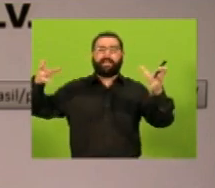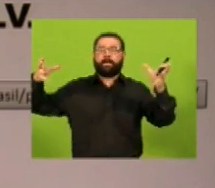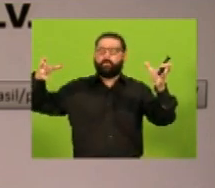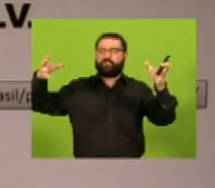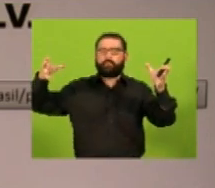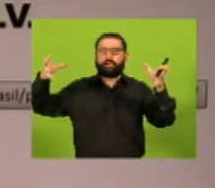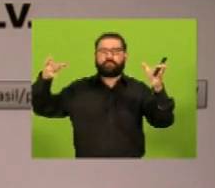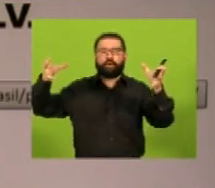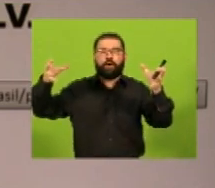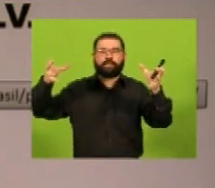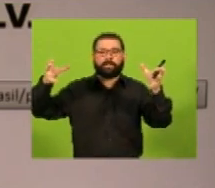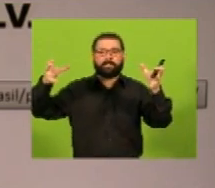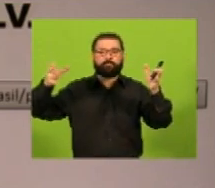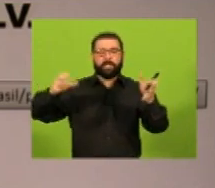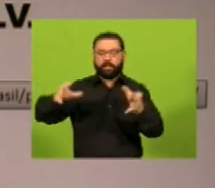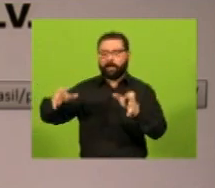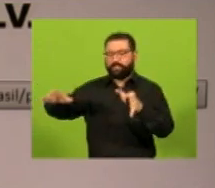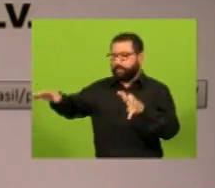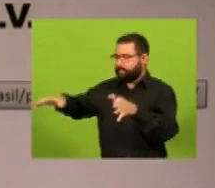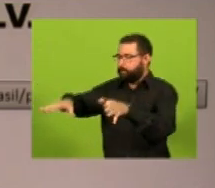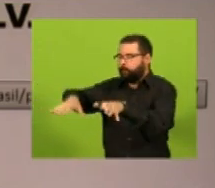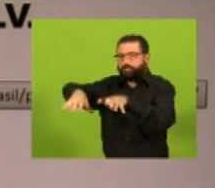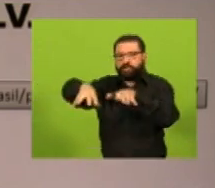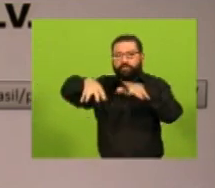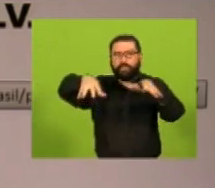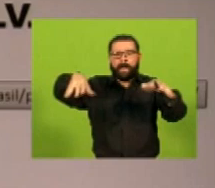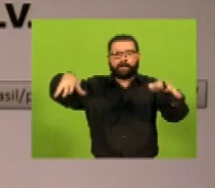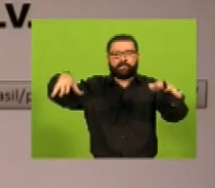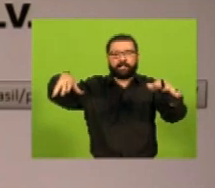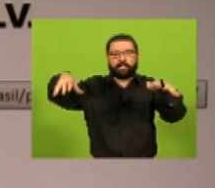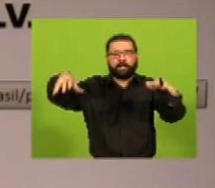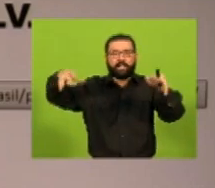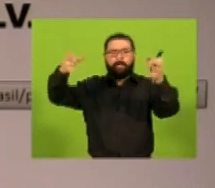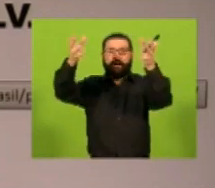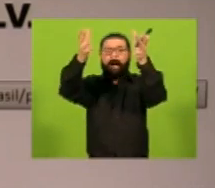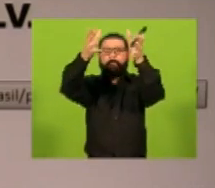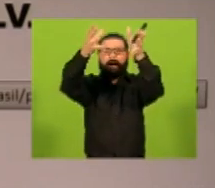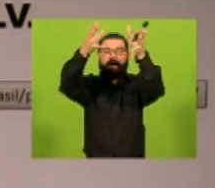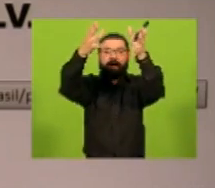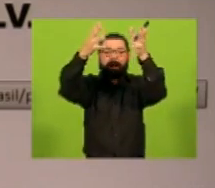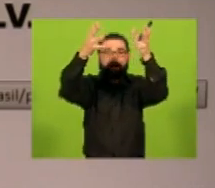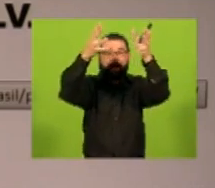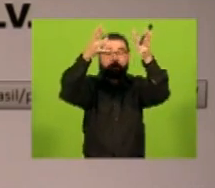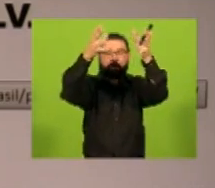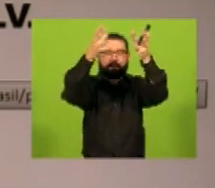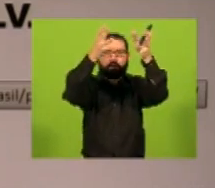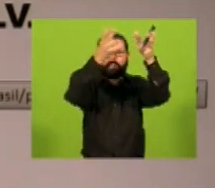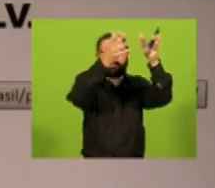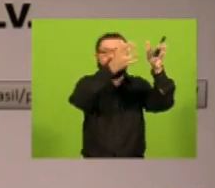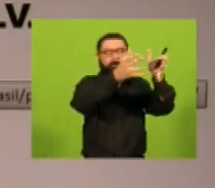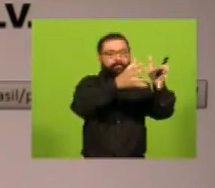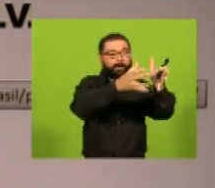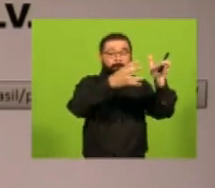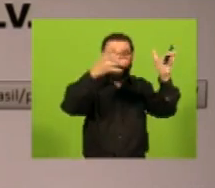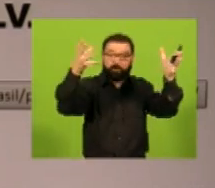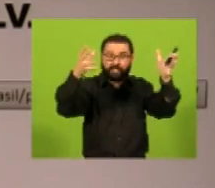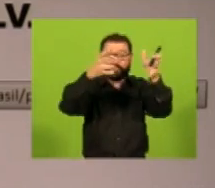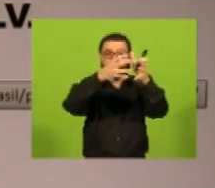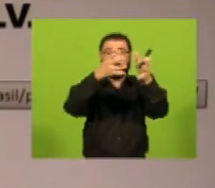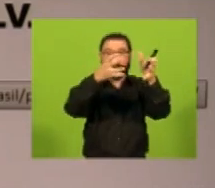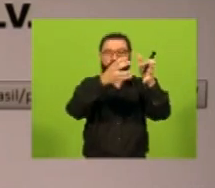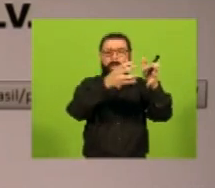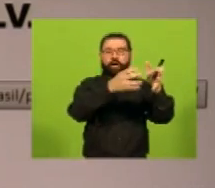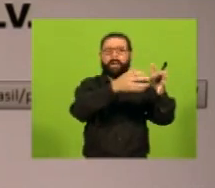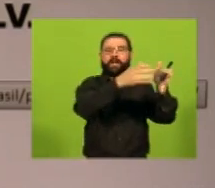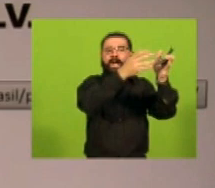e ele tem gotículas grossas, imagina que tem um monte de folhagens aqui. A gota grossa, ou